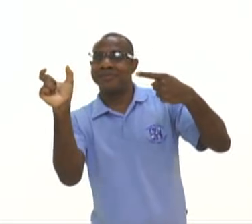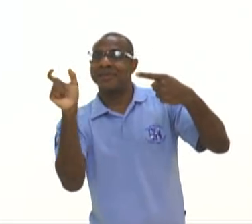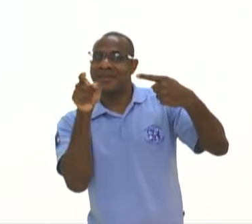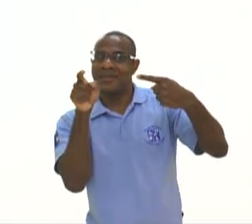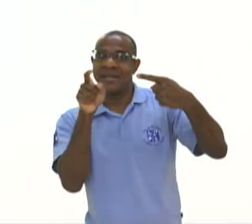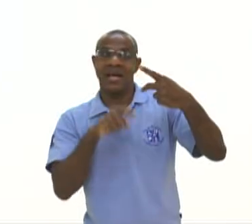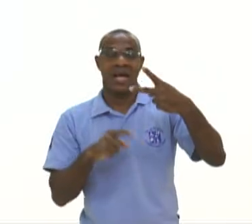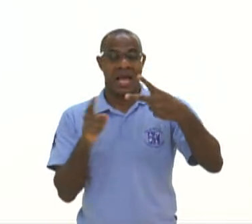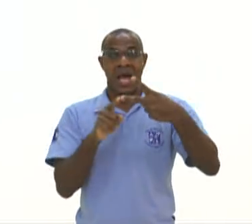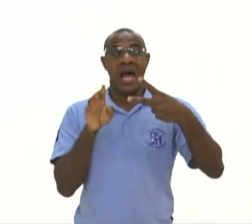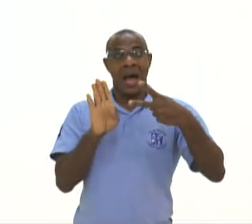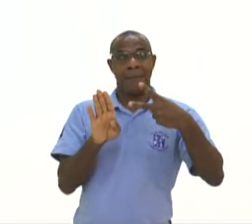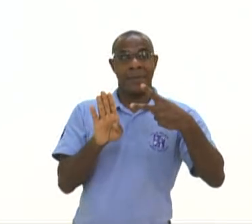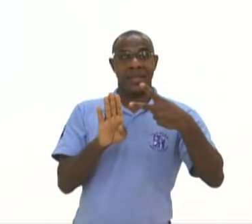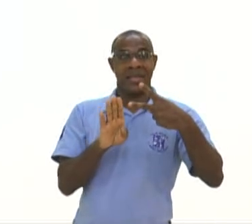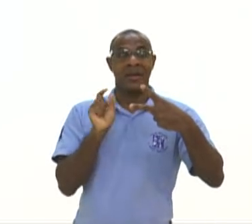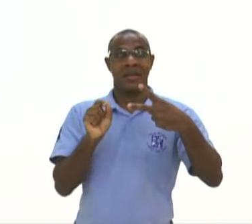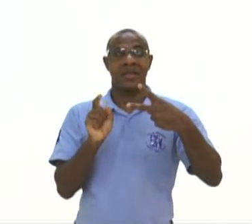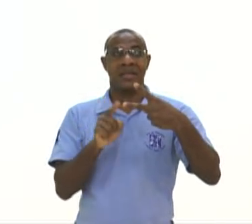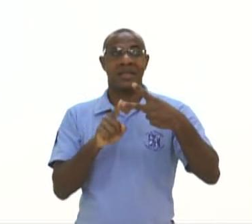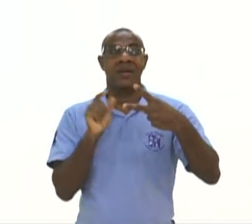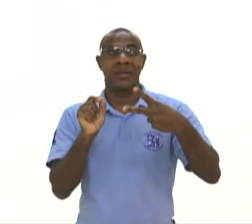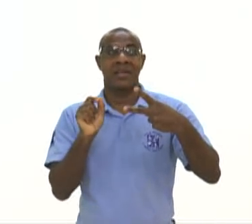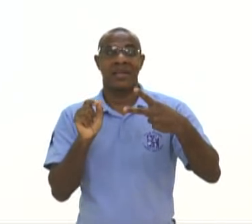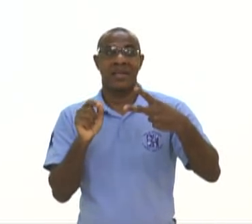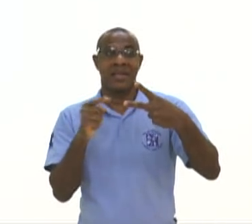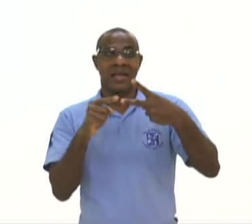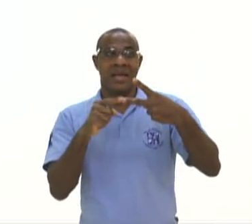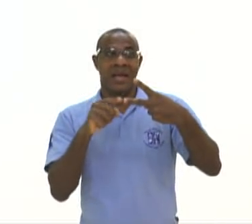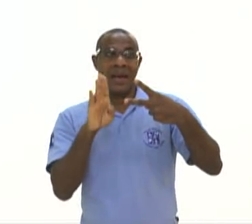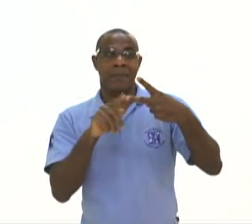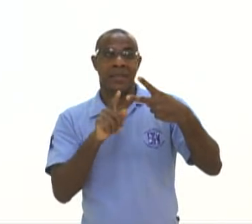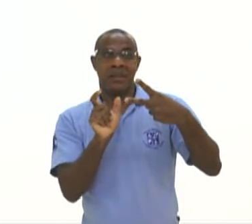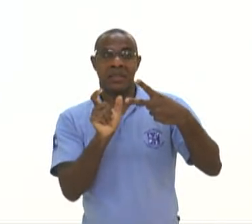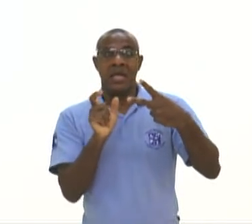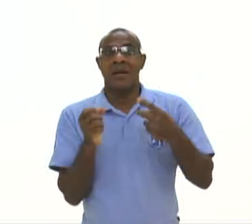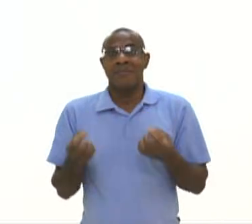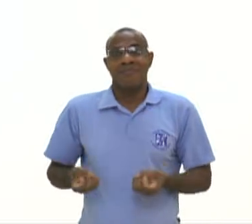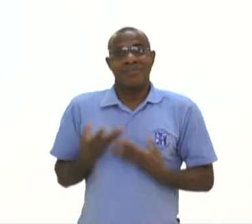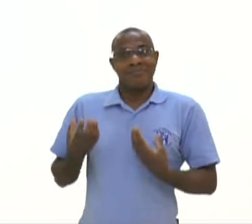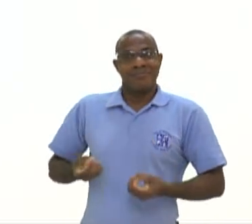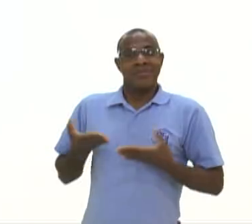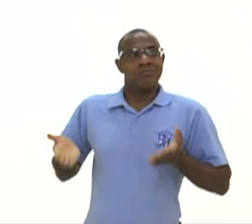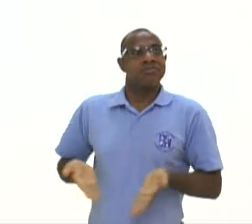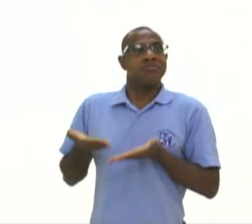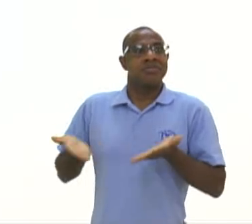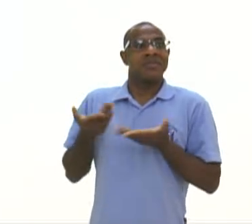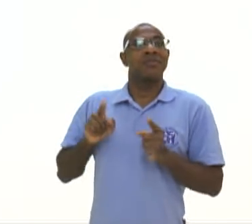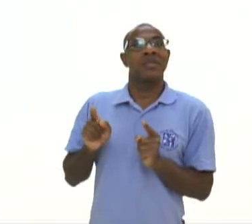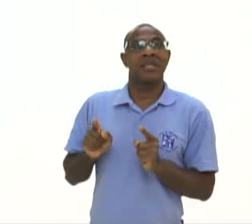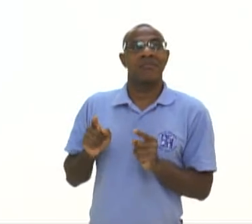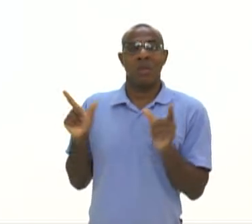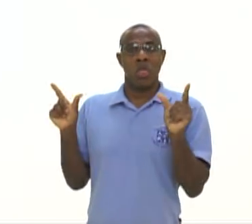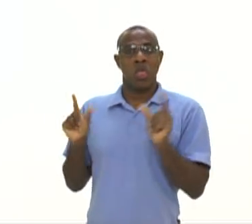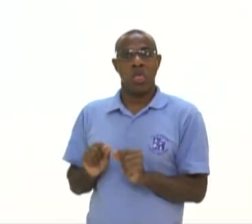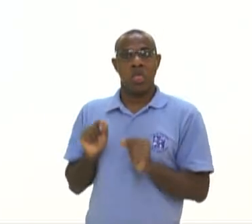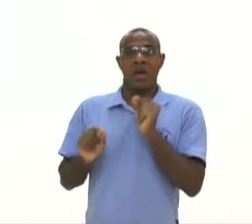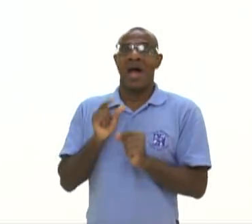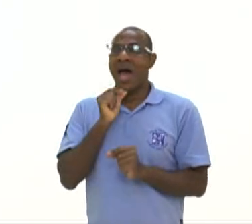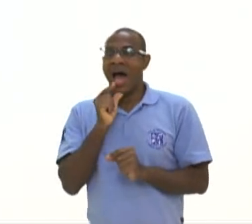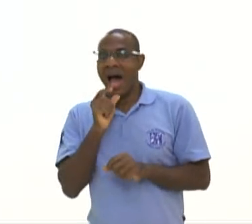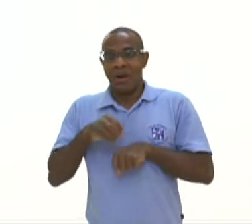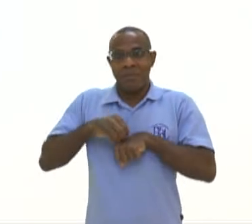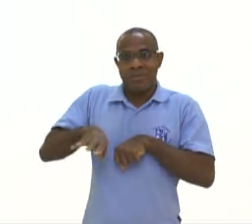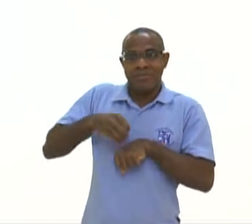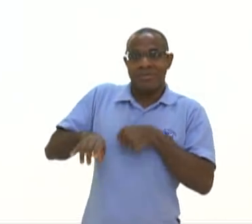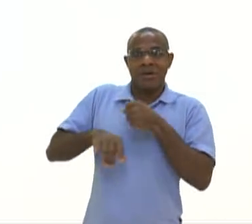nós temos aqui que a glândula é a suprarrenal, que ela estimula e que vai acontecer uma diminuição da eliminação